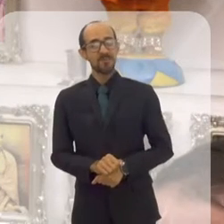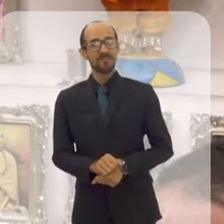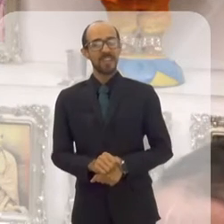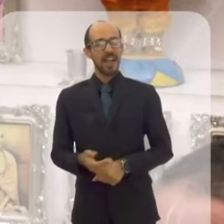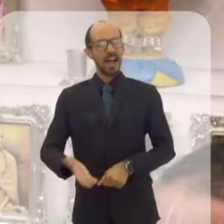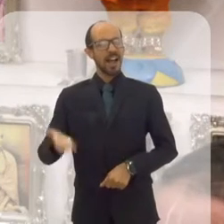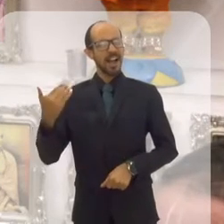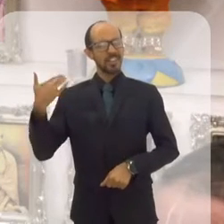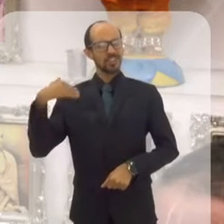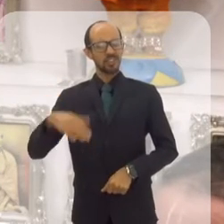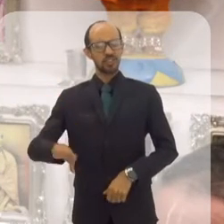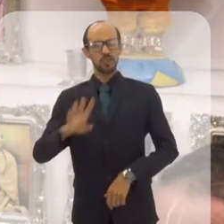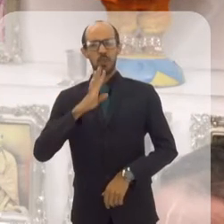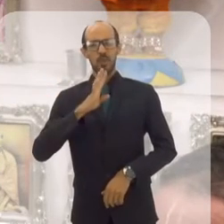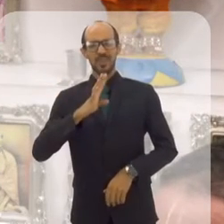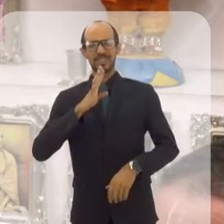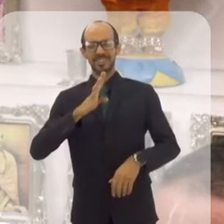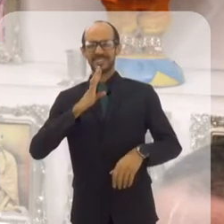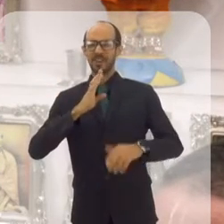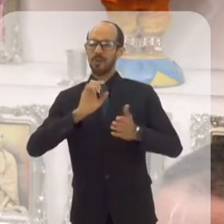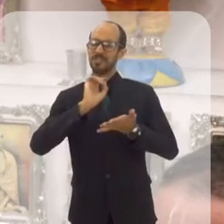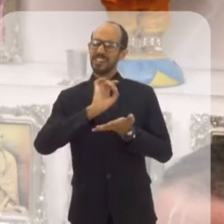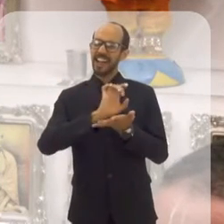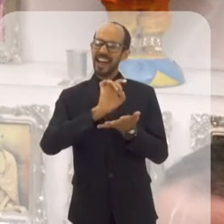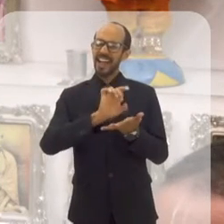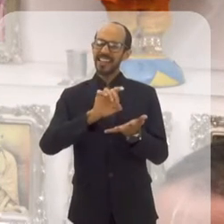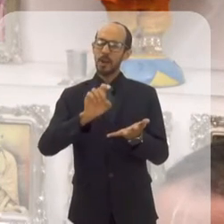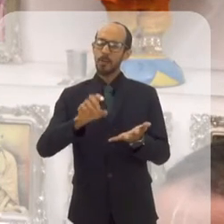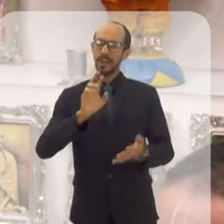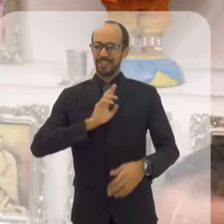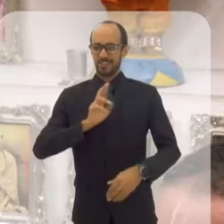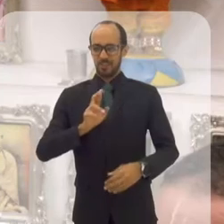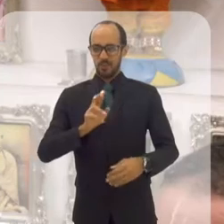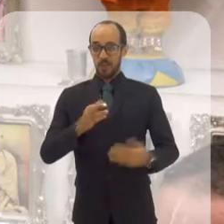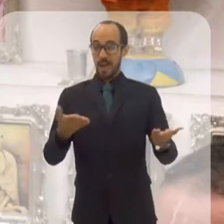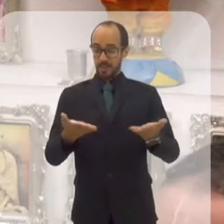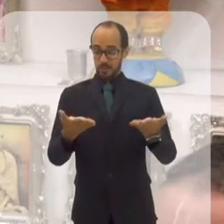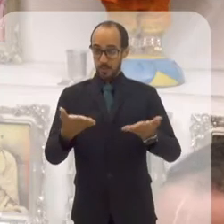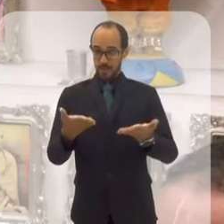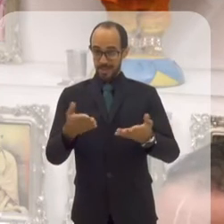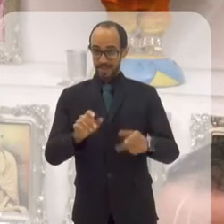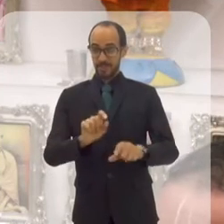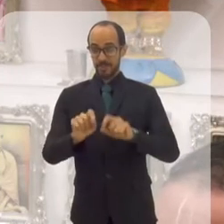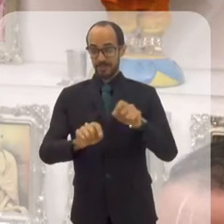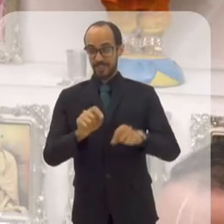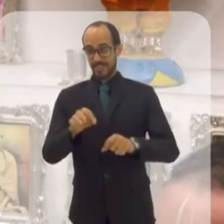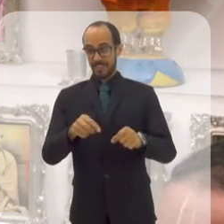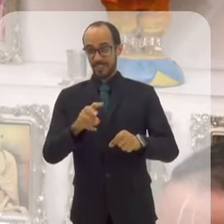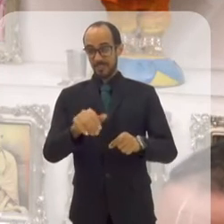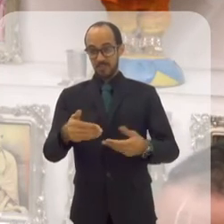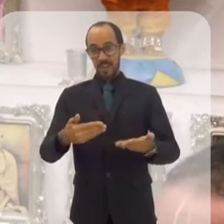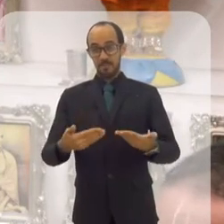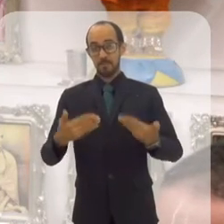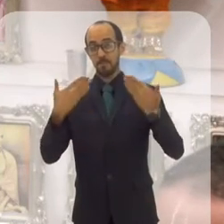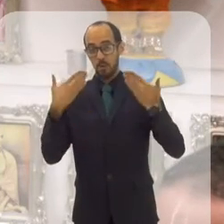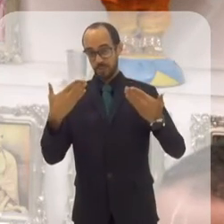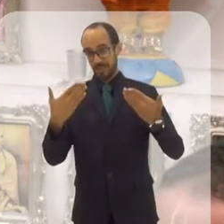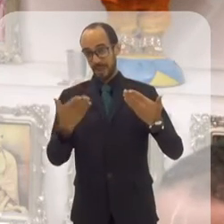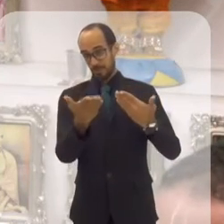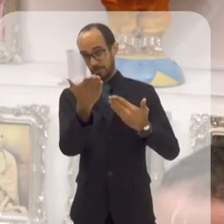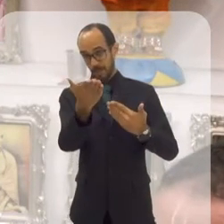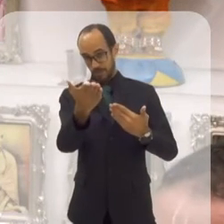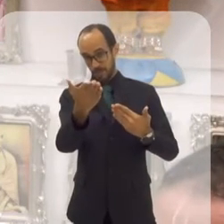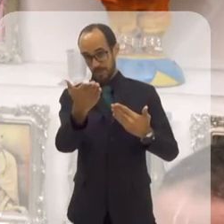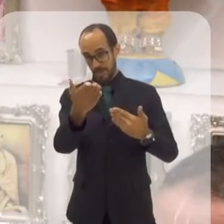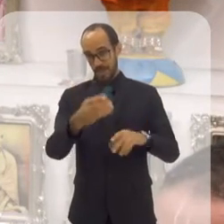nós conhecemos anteriormente um pouco de cada religião a partir de agora nós iremos